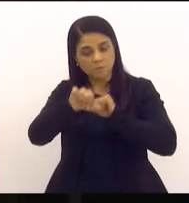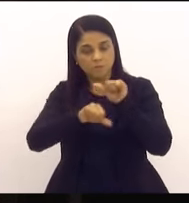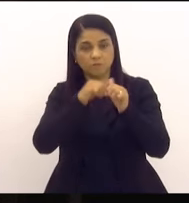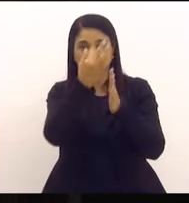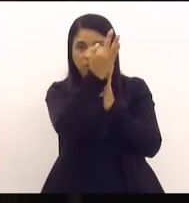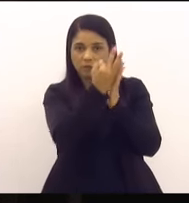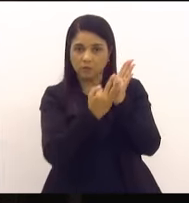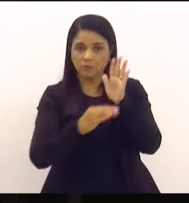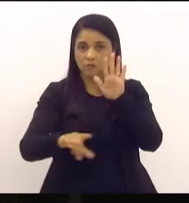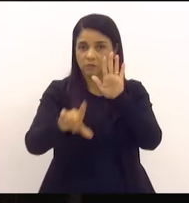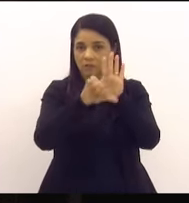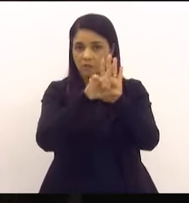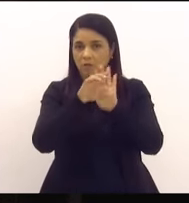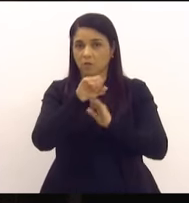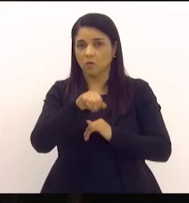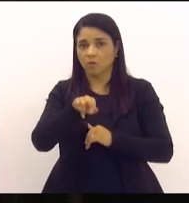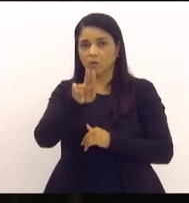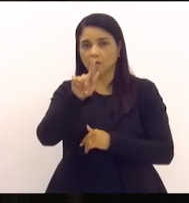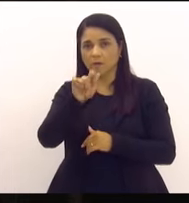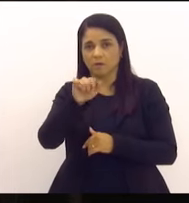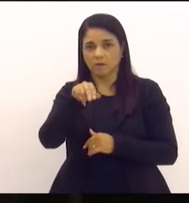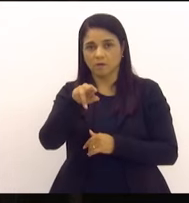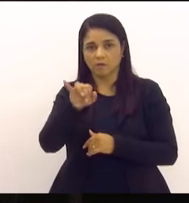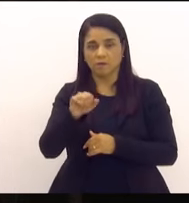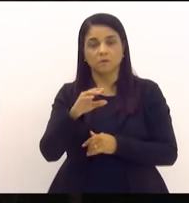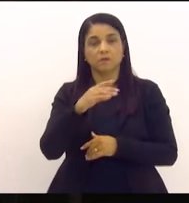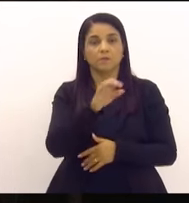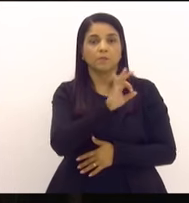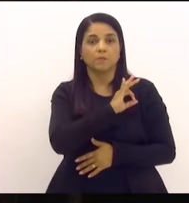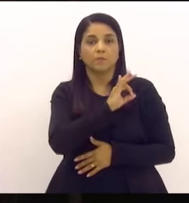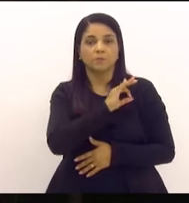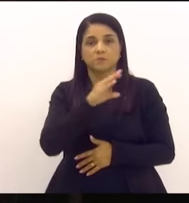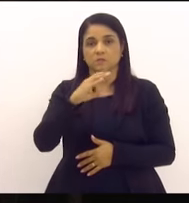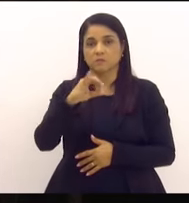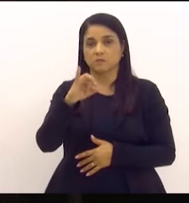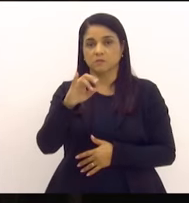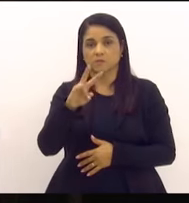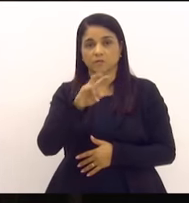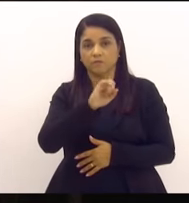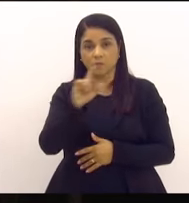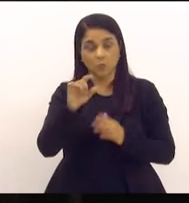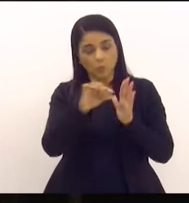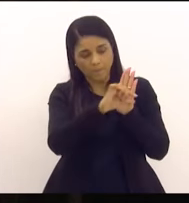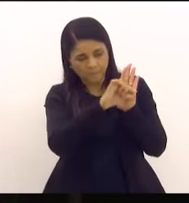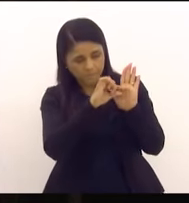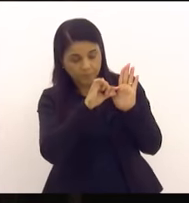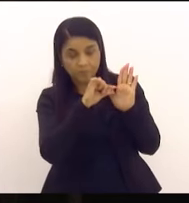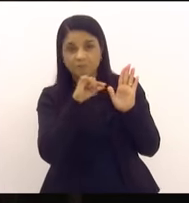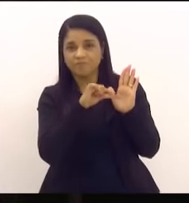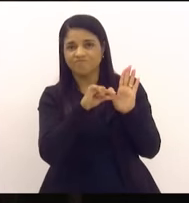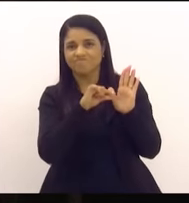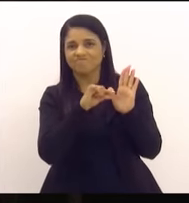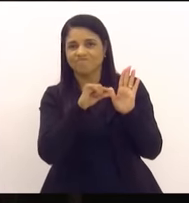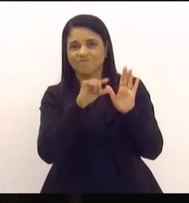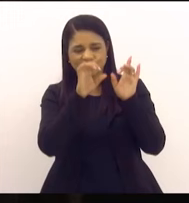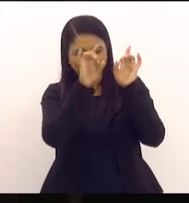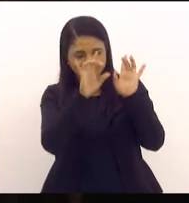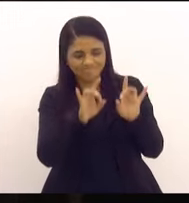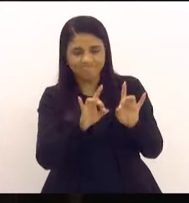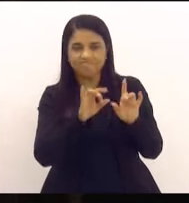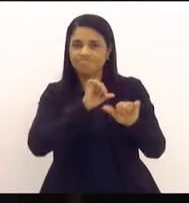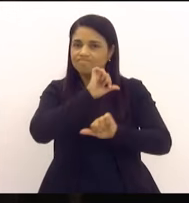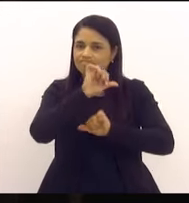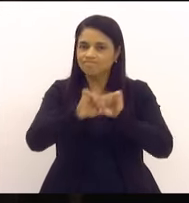texto da lei orgânica da Polícia Civil em um ponto específico, e esse ponto específico que gera essa celeuma